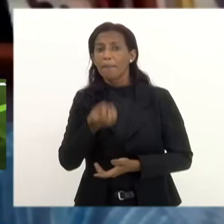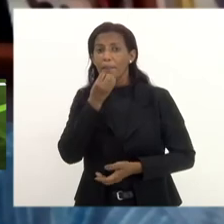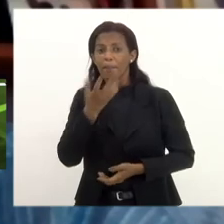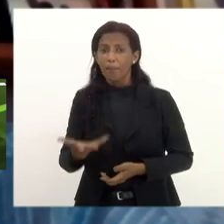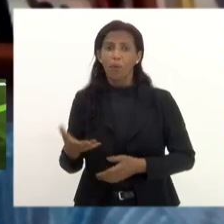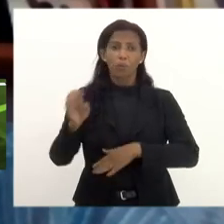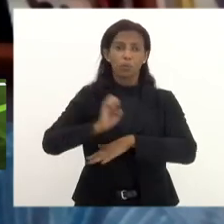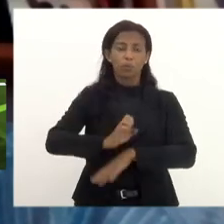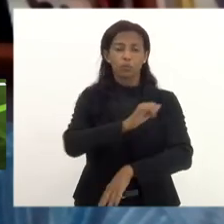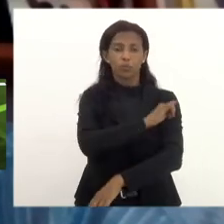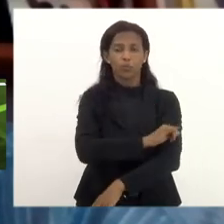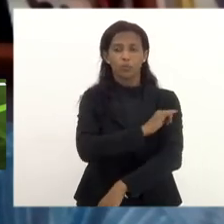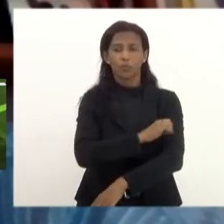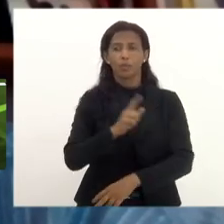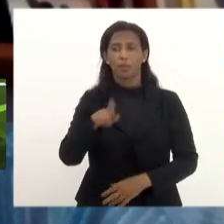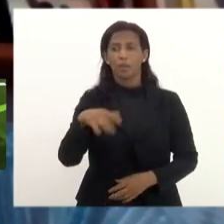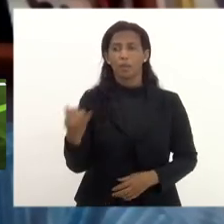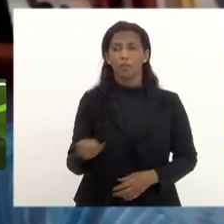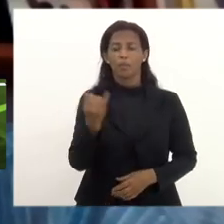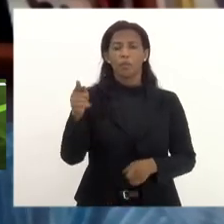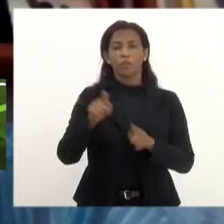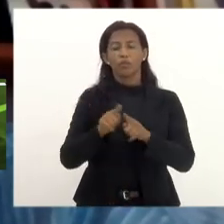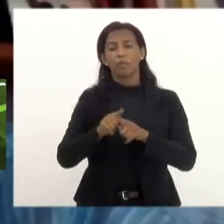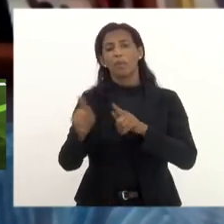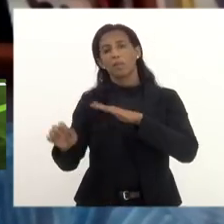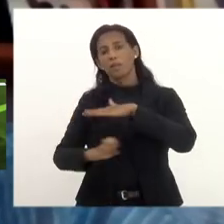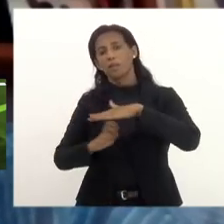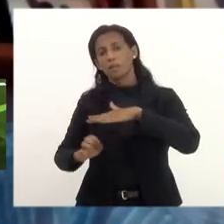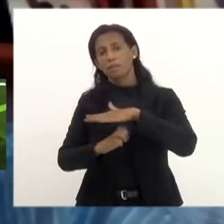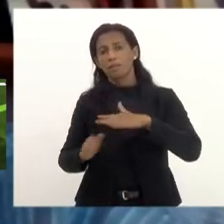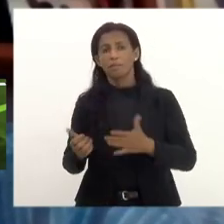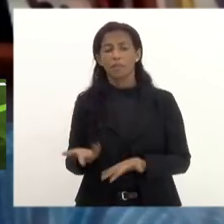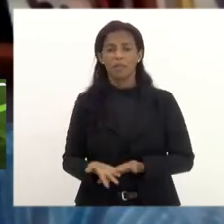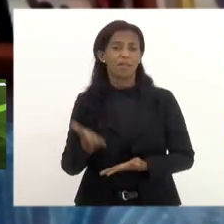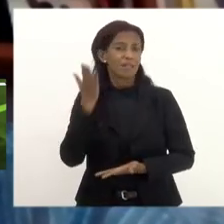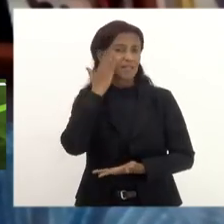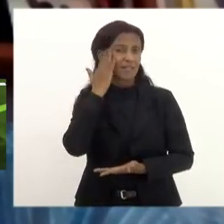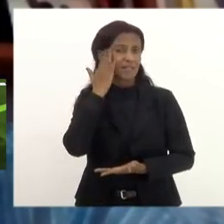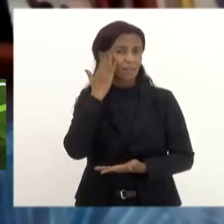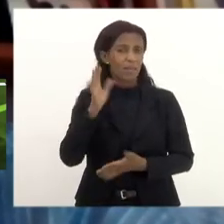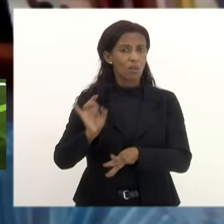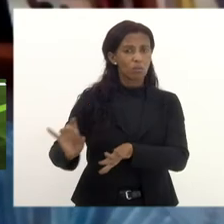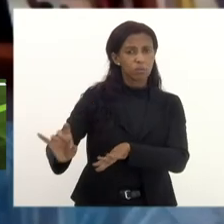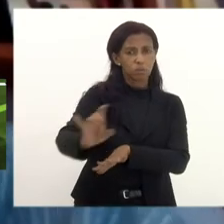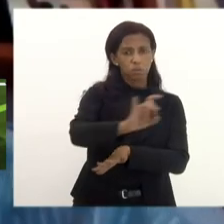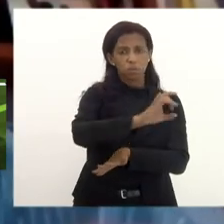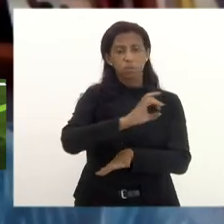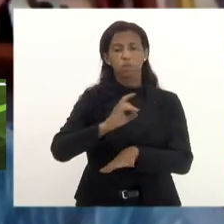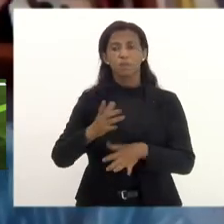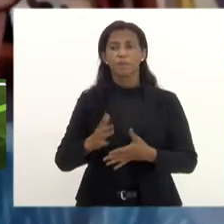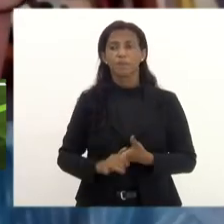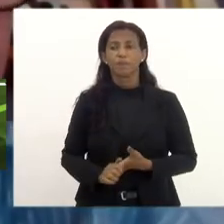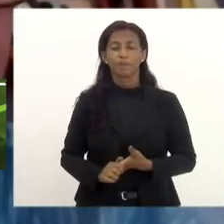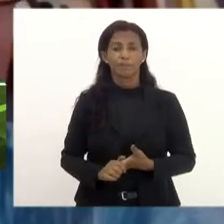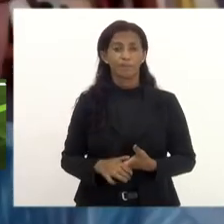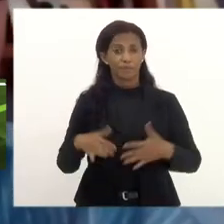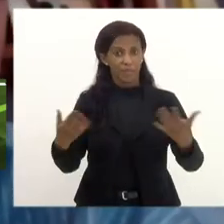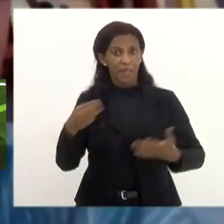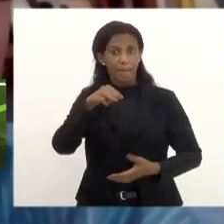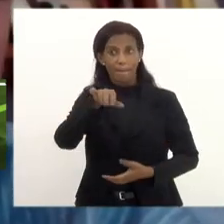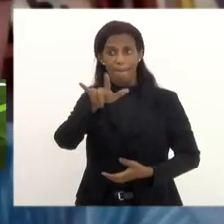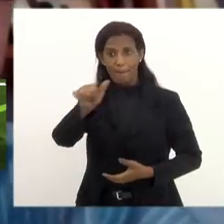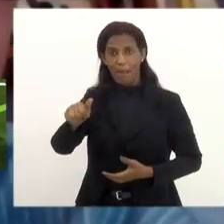o Estado do Rio de Janeiro. É importante também as empresas estarem sabendo disso, até, né, Magda, eventualmente, por exemplo,